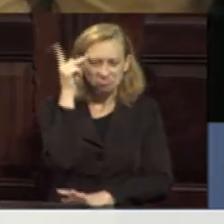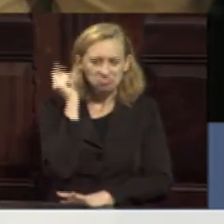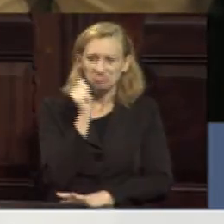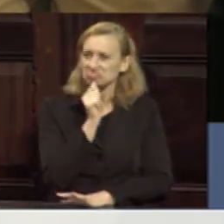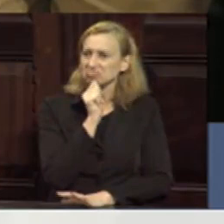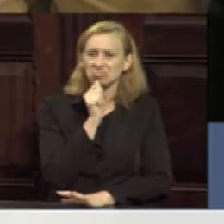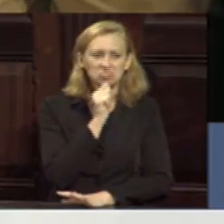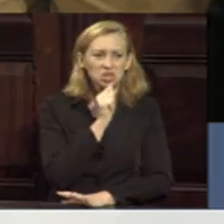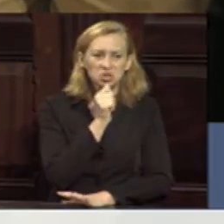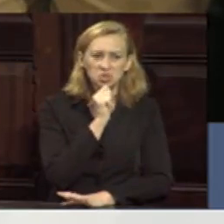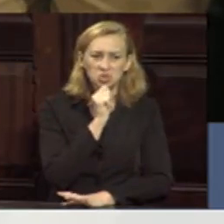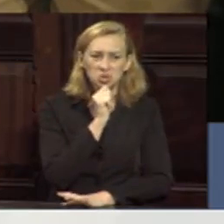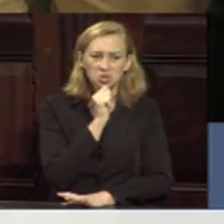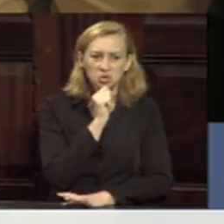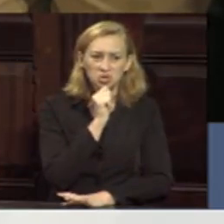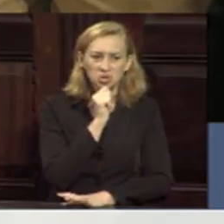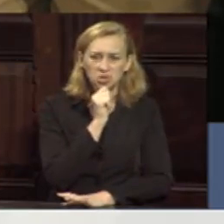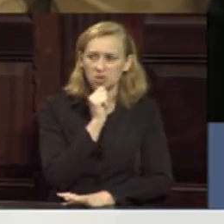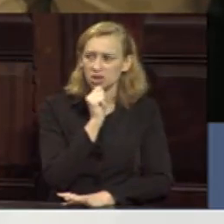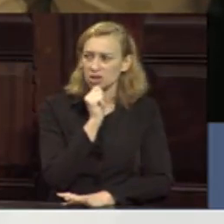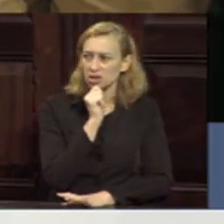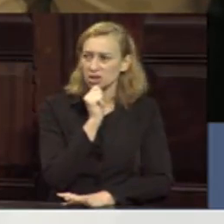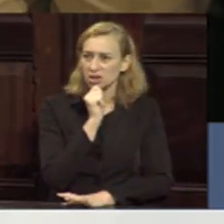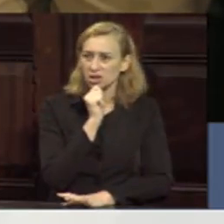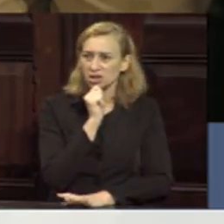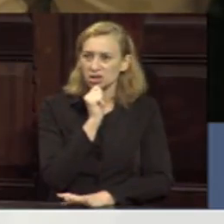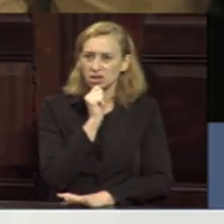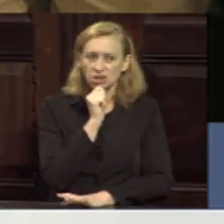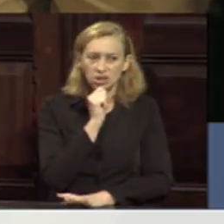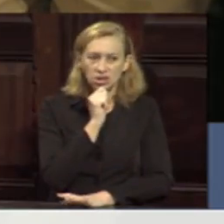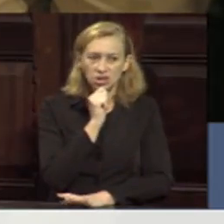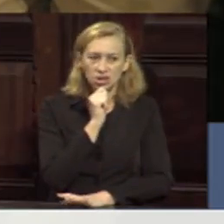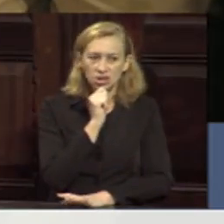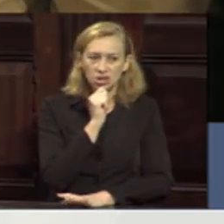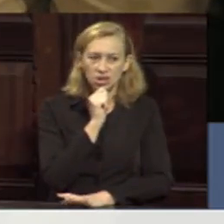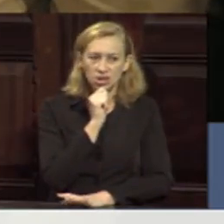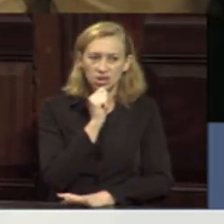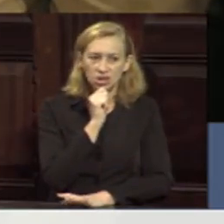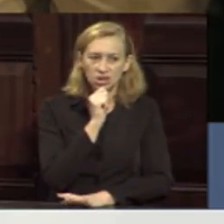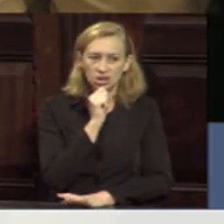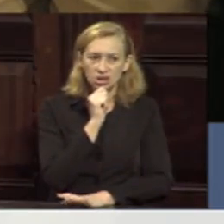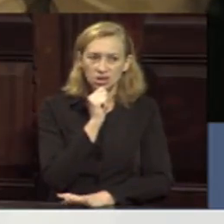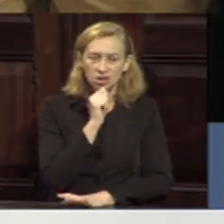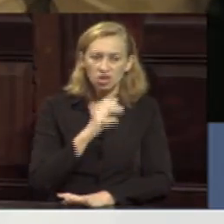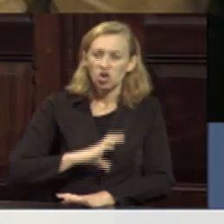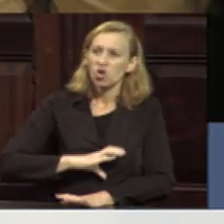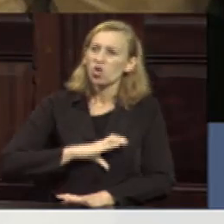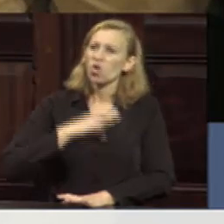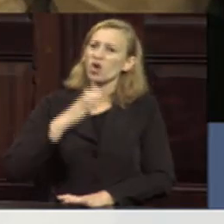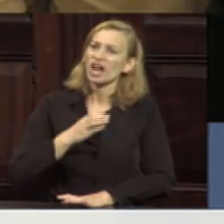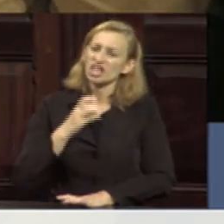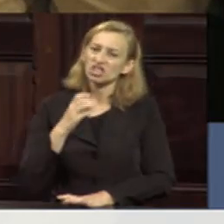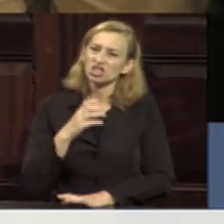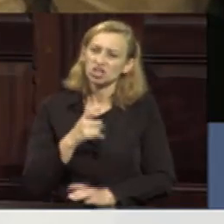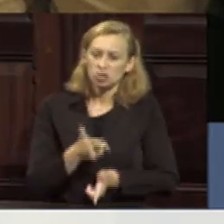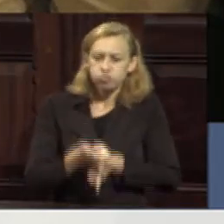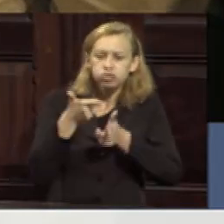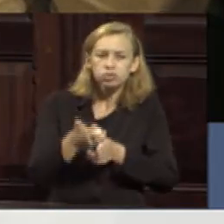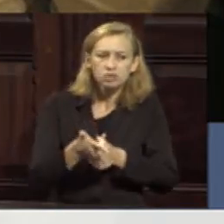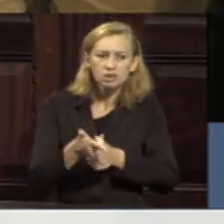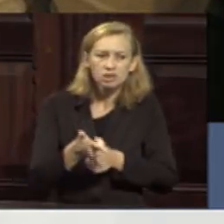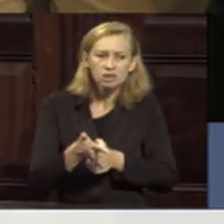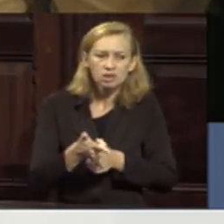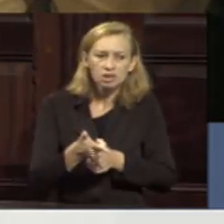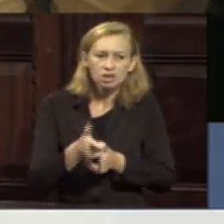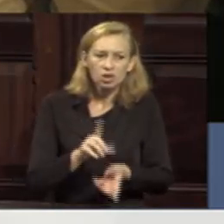teria ousadia de atirar contra uma vereadora da cidade do Rio de Janeiro, defensora dos movimentos sociais,